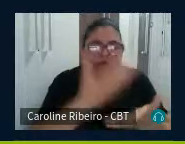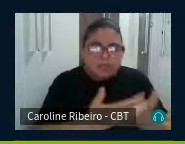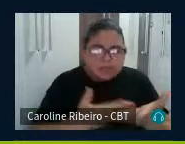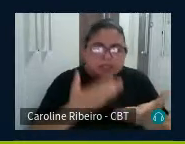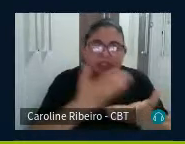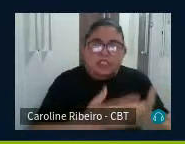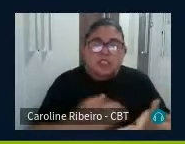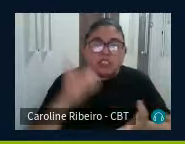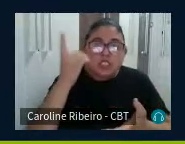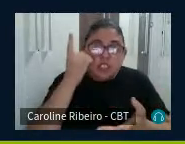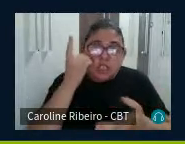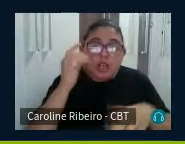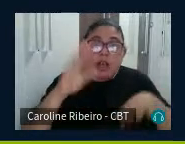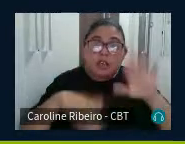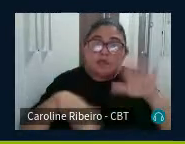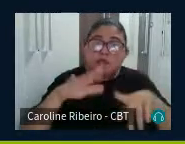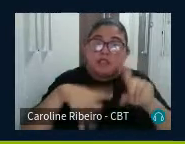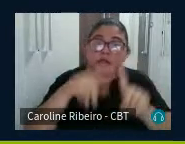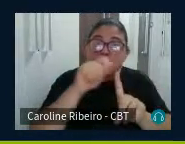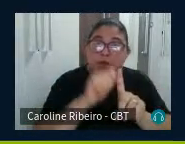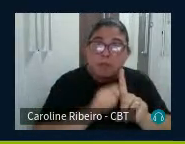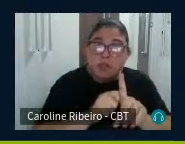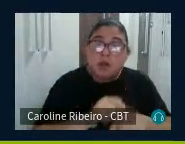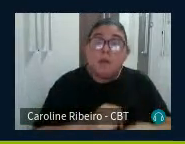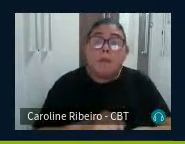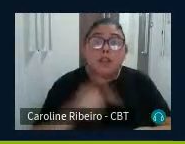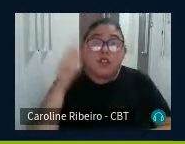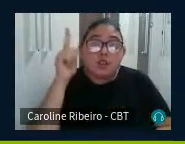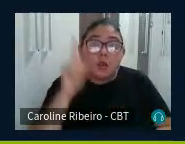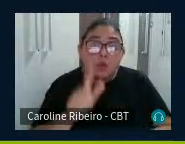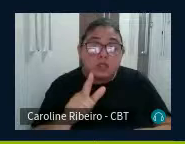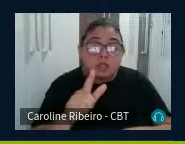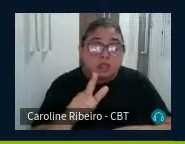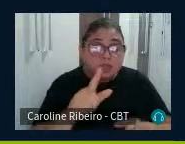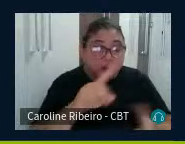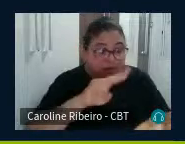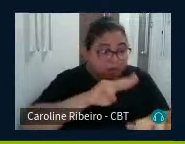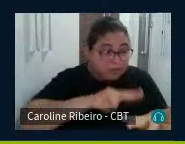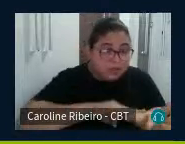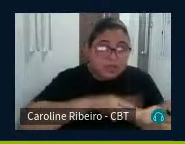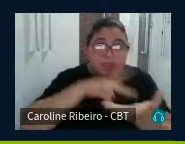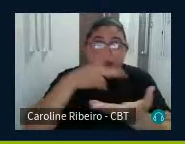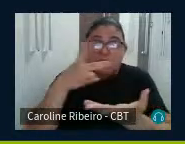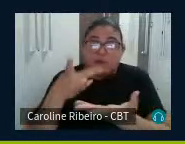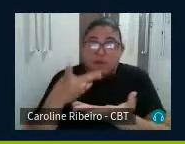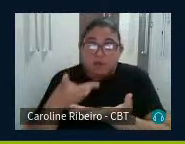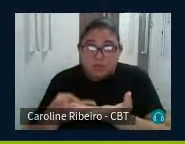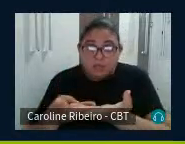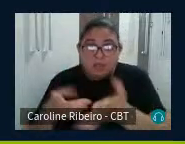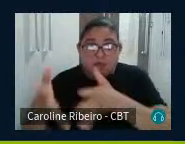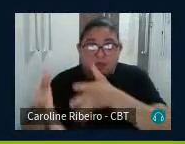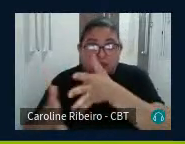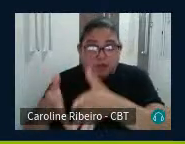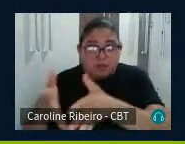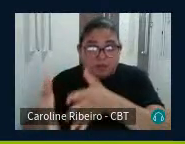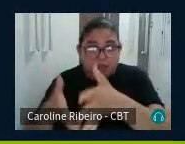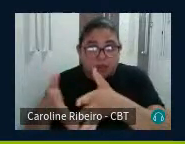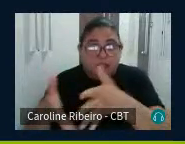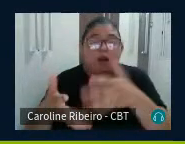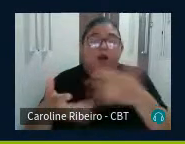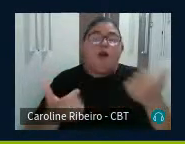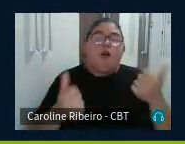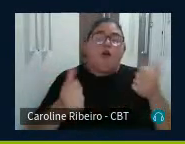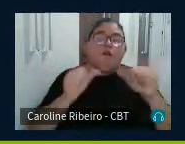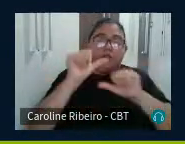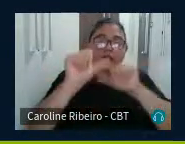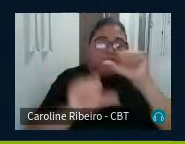requer meses para a gente conseguir fazer essas traduções. Até então, né, fazer as revisões, entrar